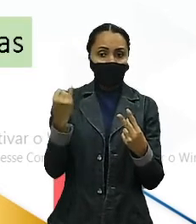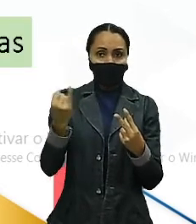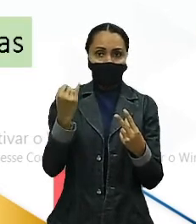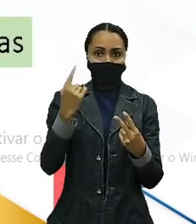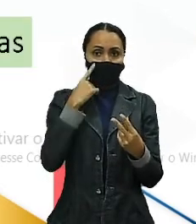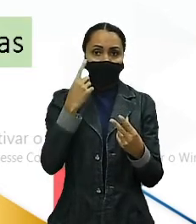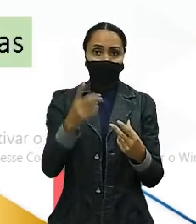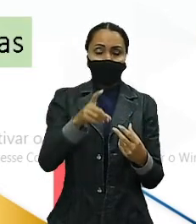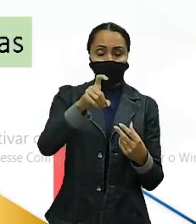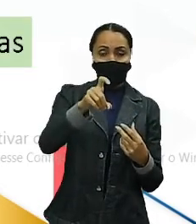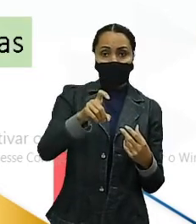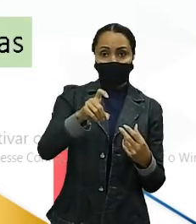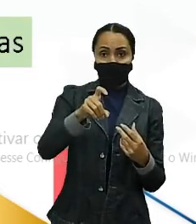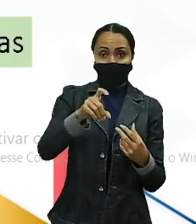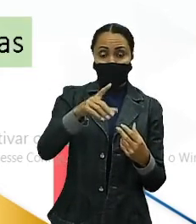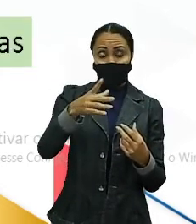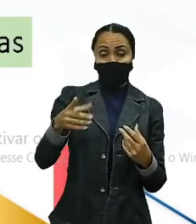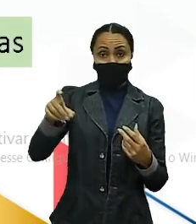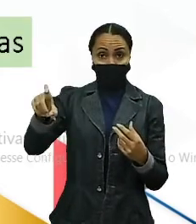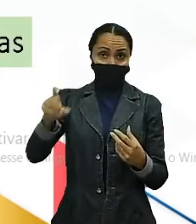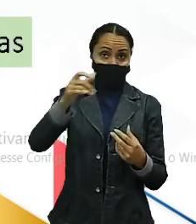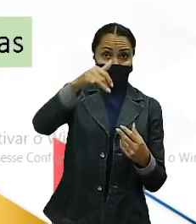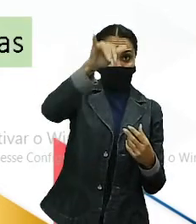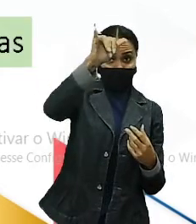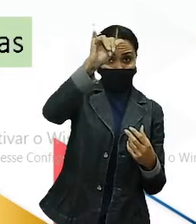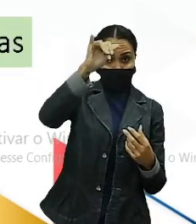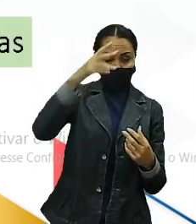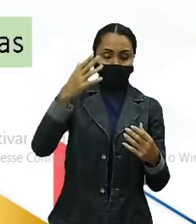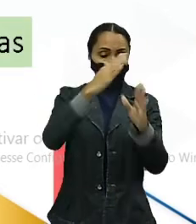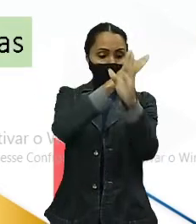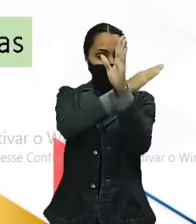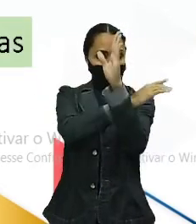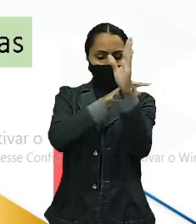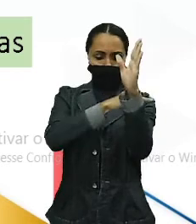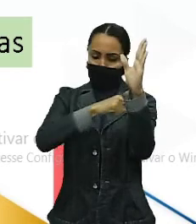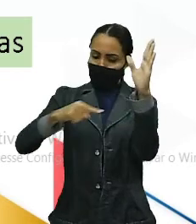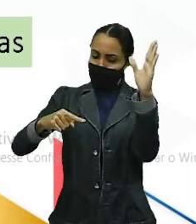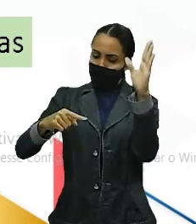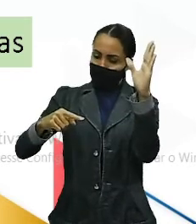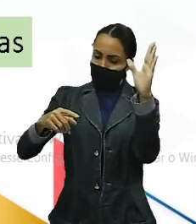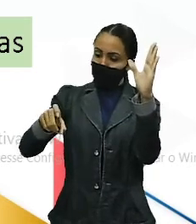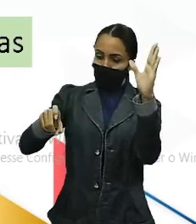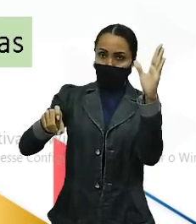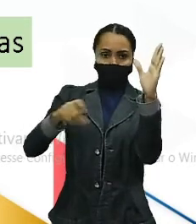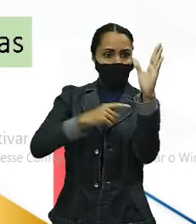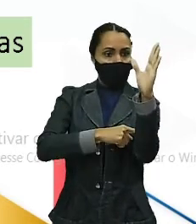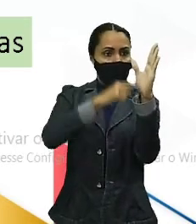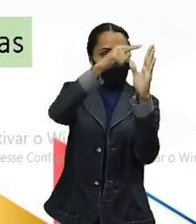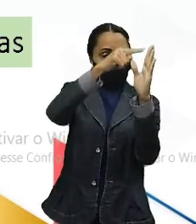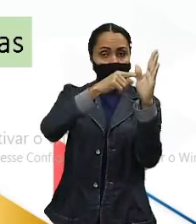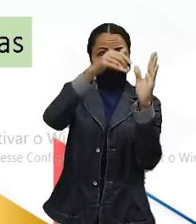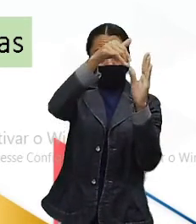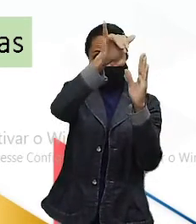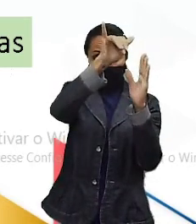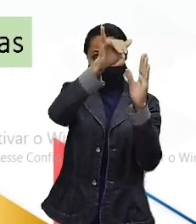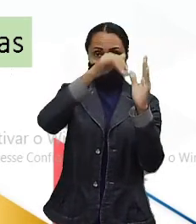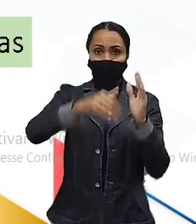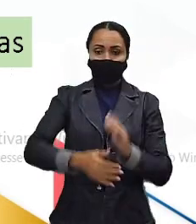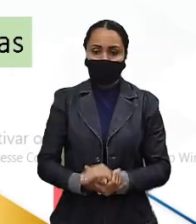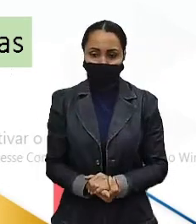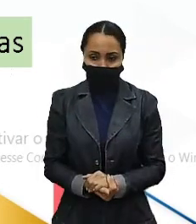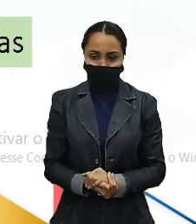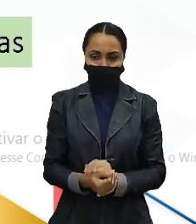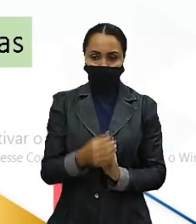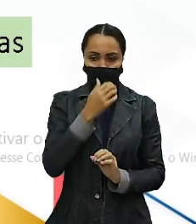x e y, que o x está ligado ao eixo das abscissas, que é o domínio, tá? E o y vai estar ligado